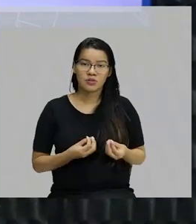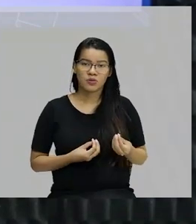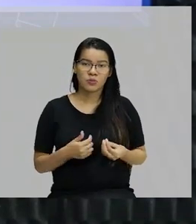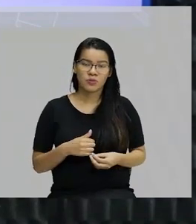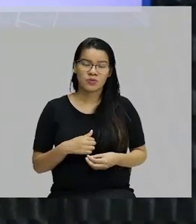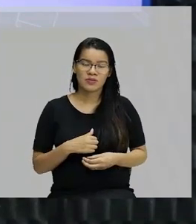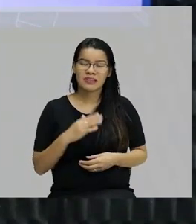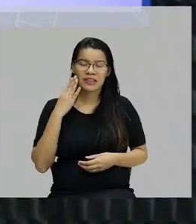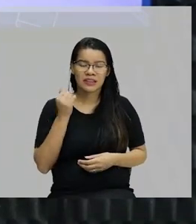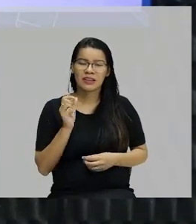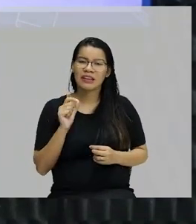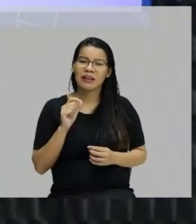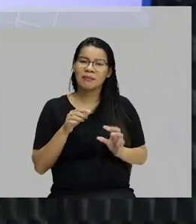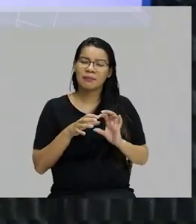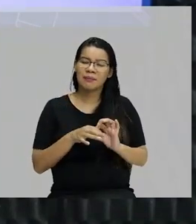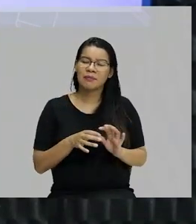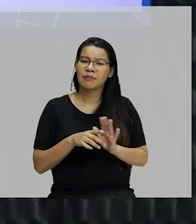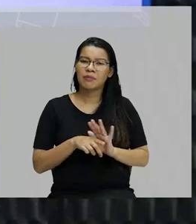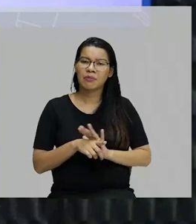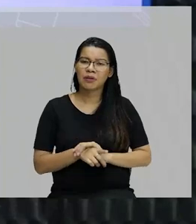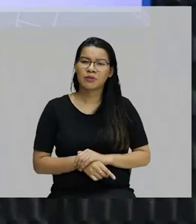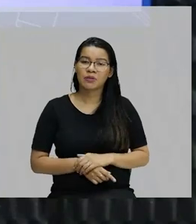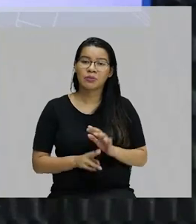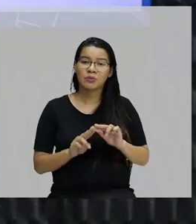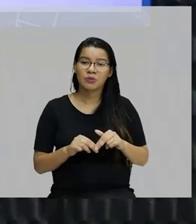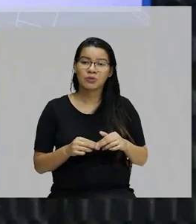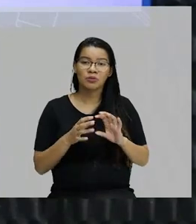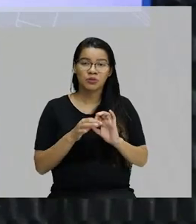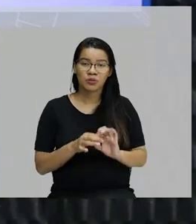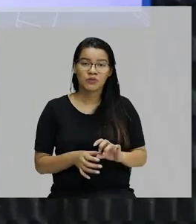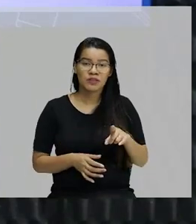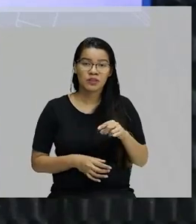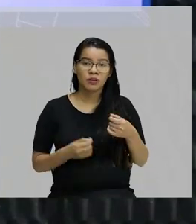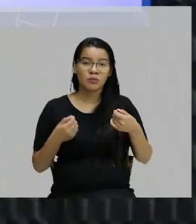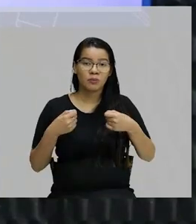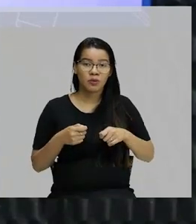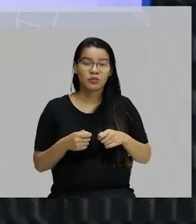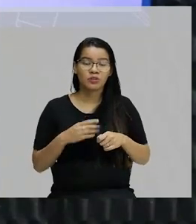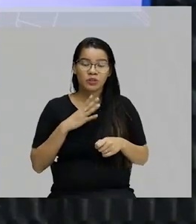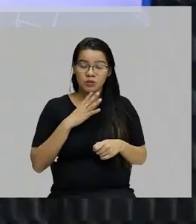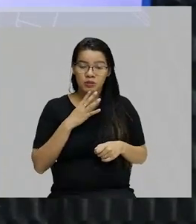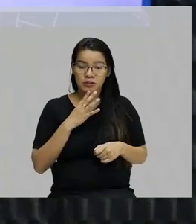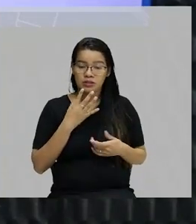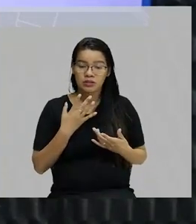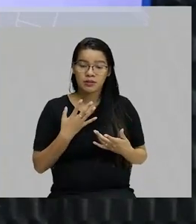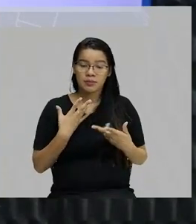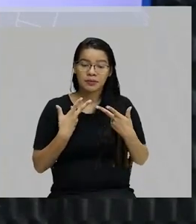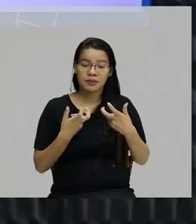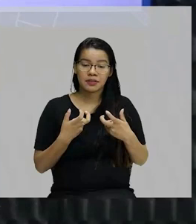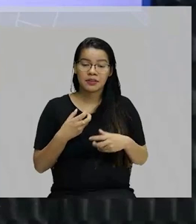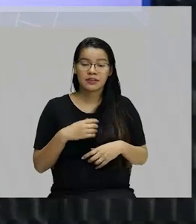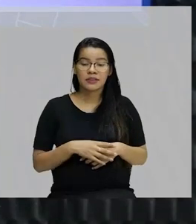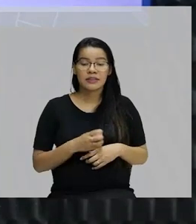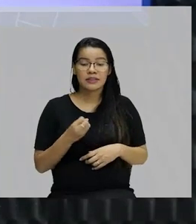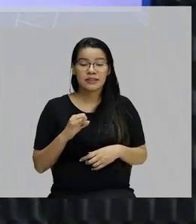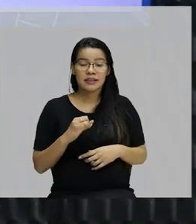pergunta pelo contexto pelo contexto eu consigo descobrir se é alguém buscando uma informação se é uma afirmação